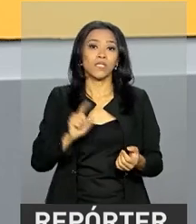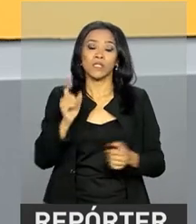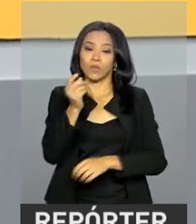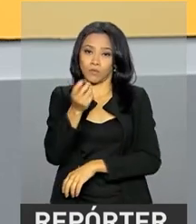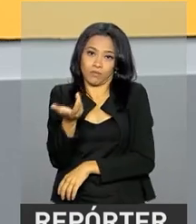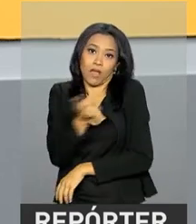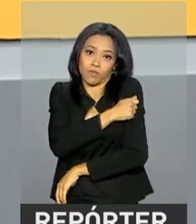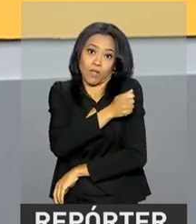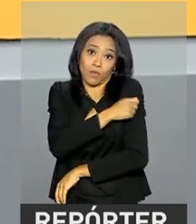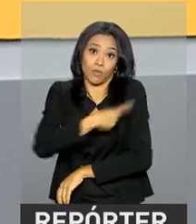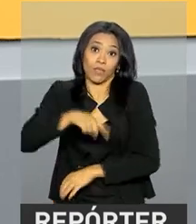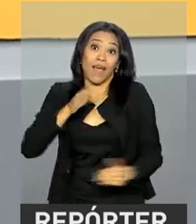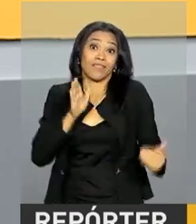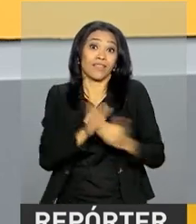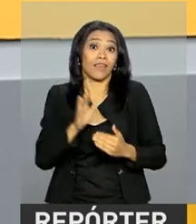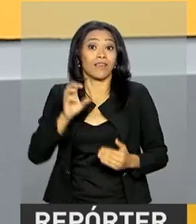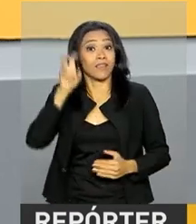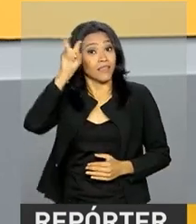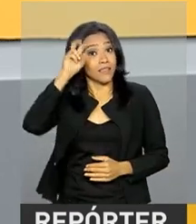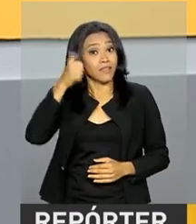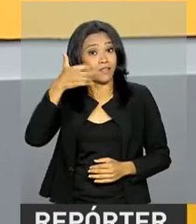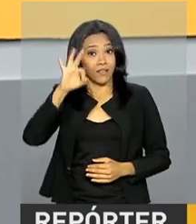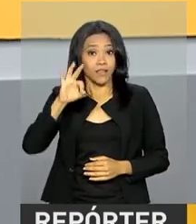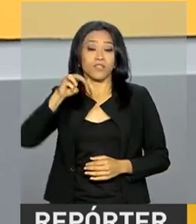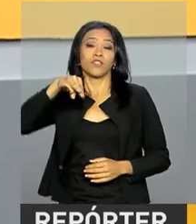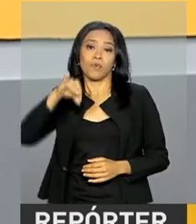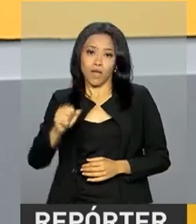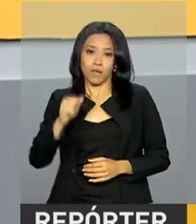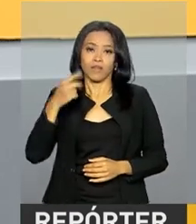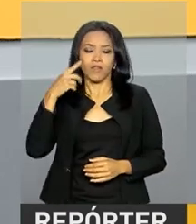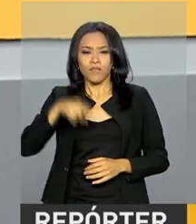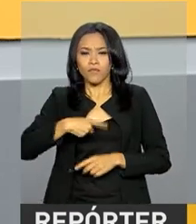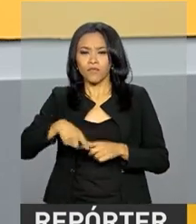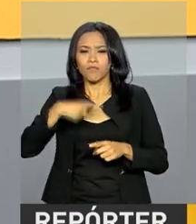dia 10 de maio. Os detalhes estão em